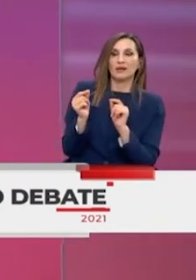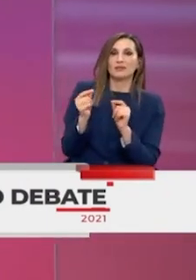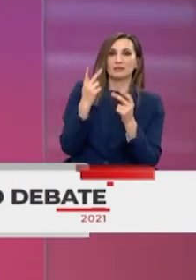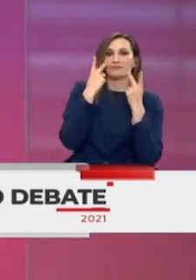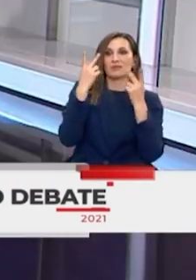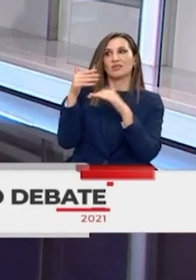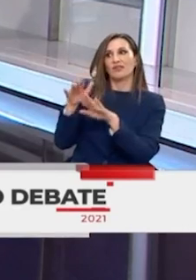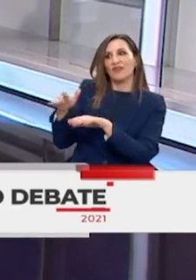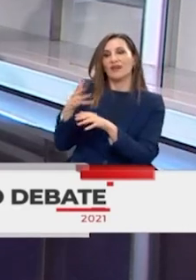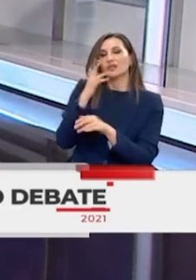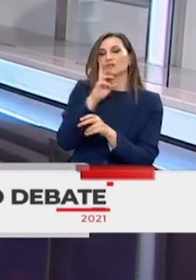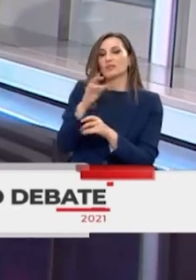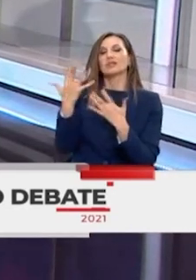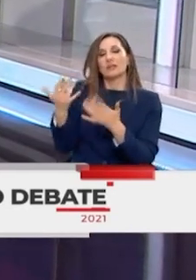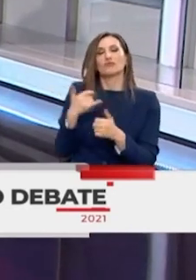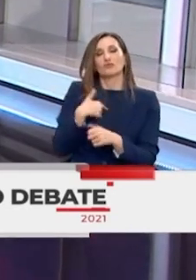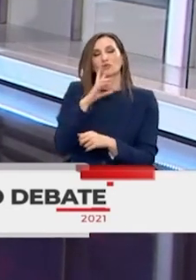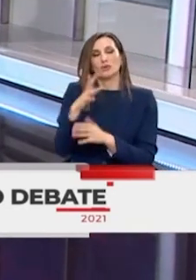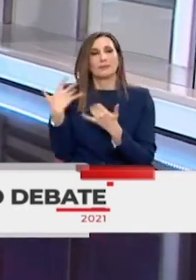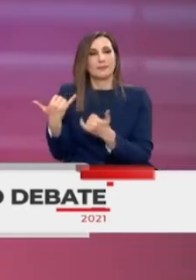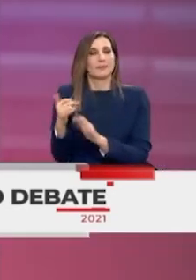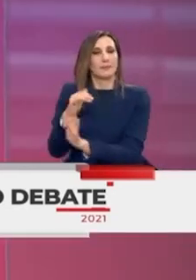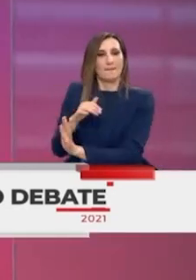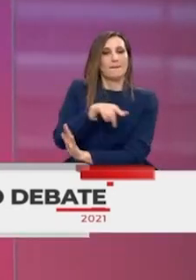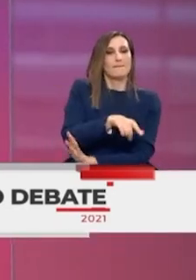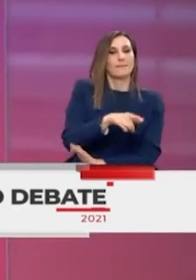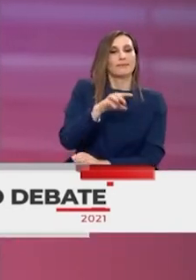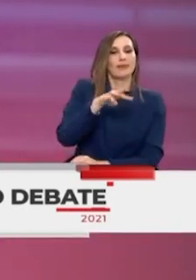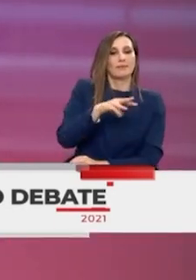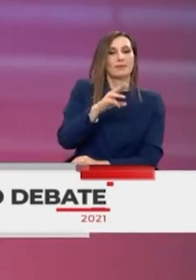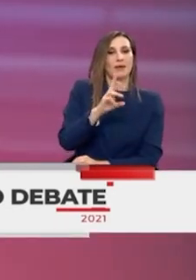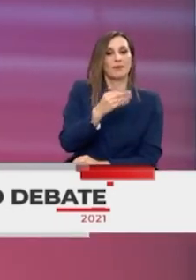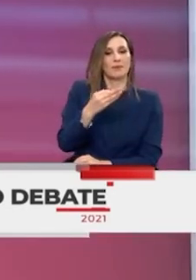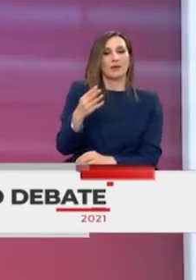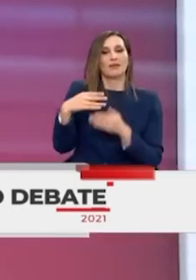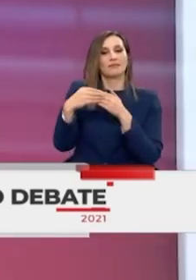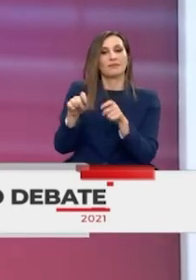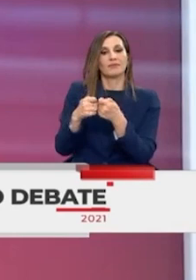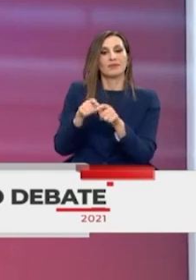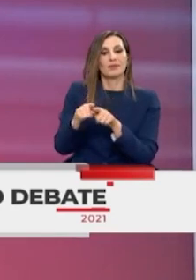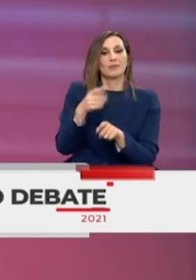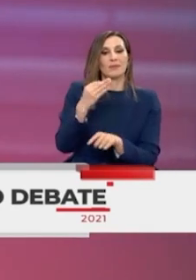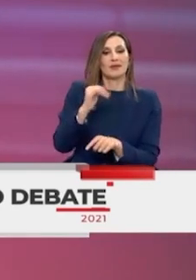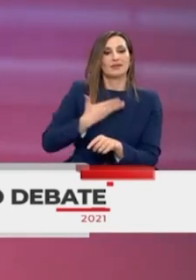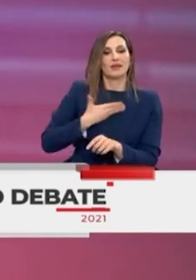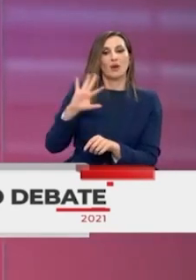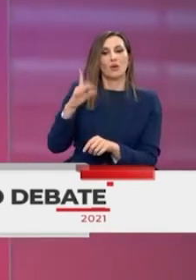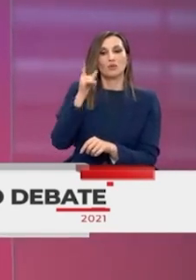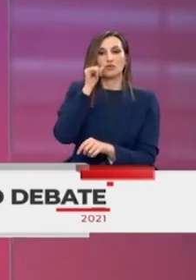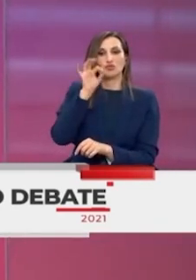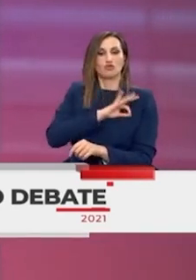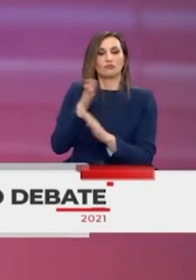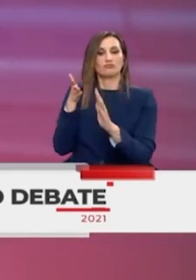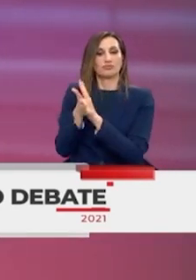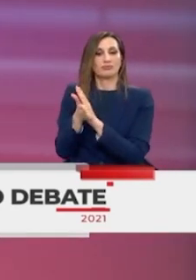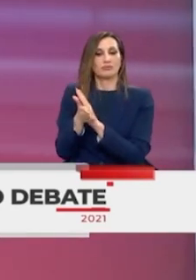mas vai ter a sua oportunidade. Sim, mas até responde a seguir. Um membro do Comitê Central do MRPP era líder do partido PSD quando este senhor lá entrou,